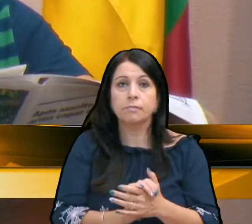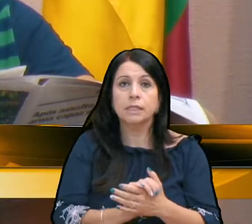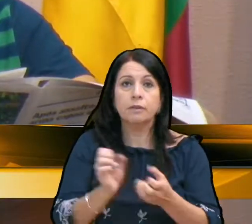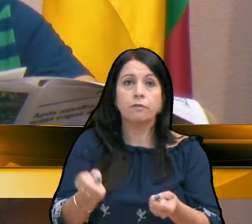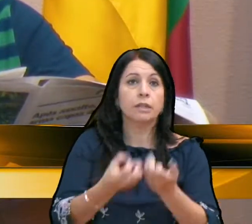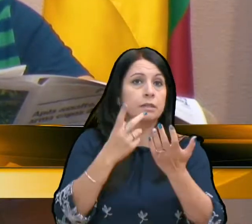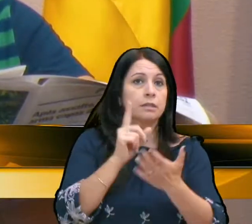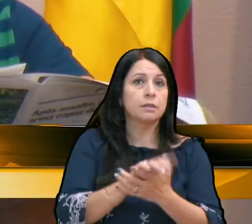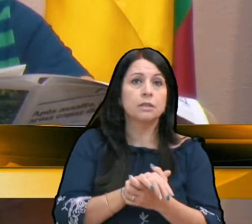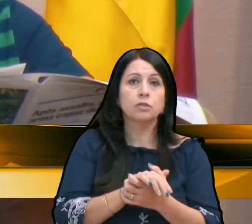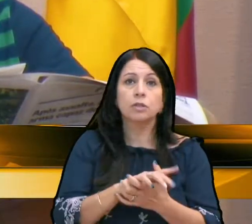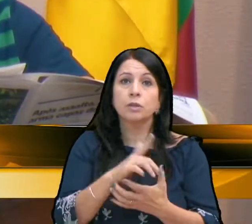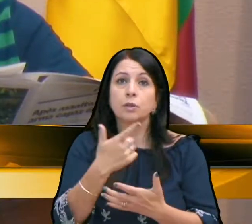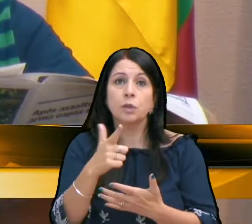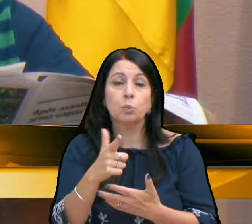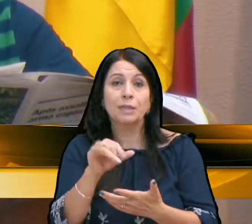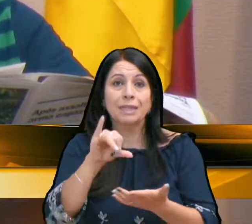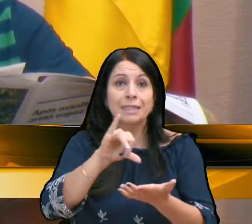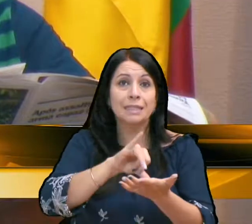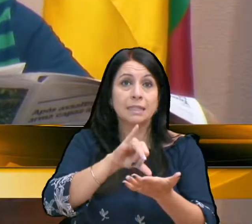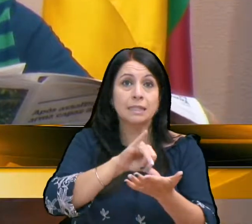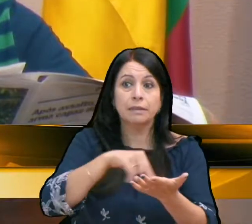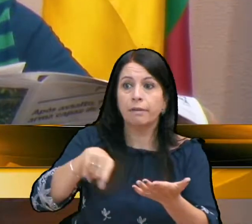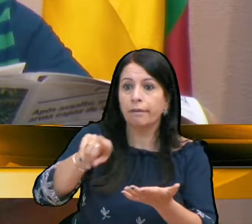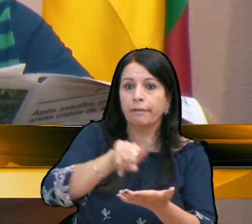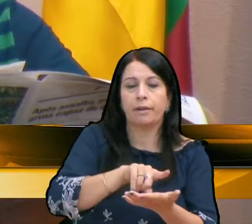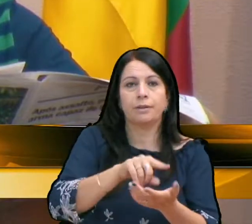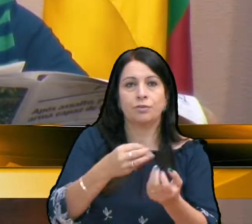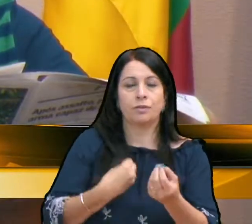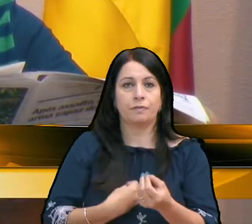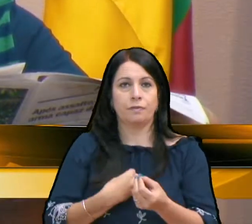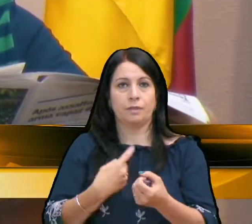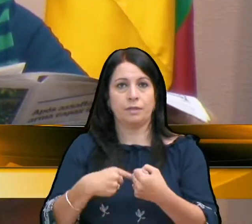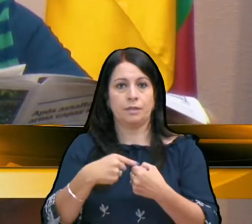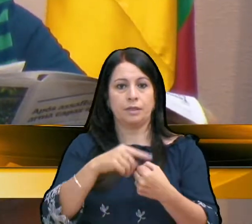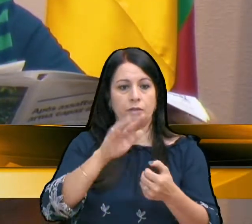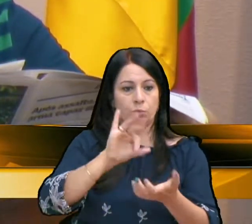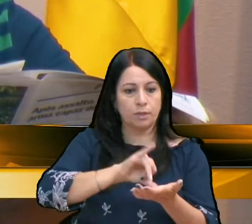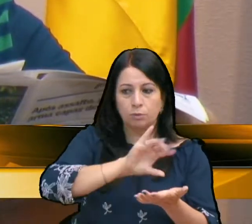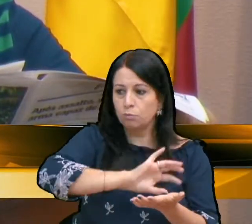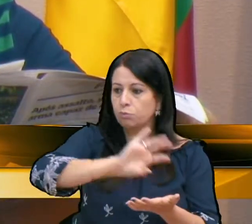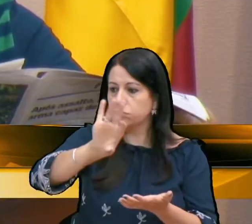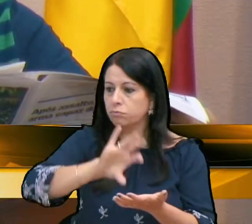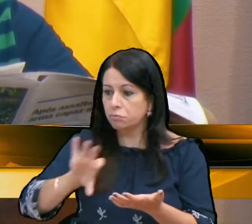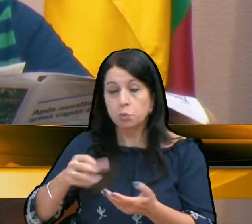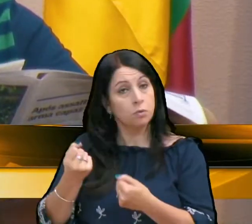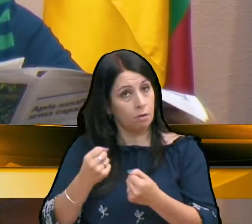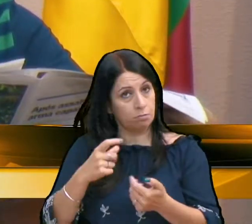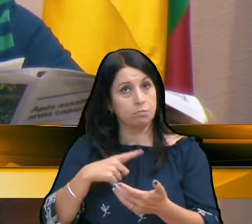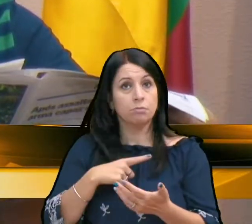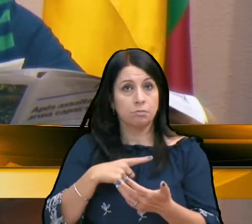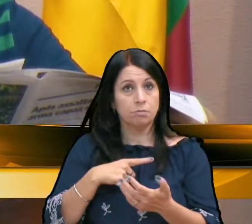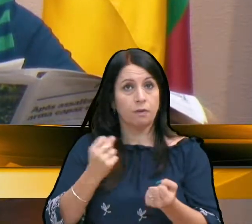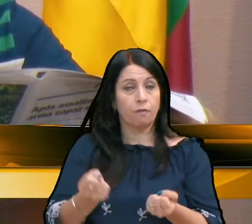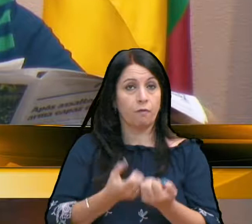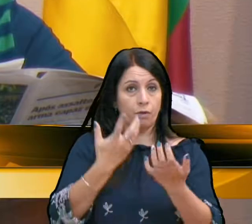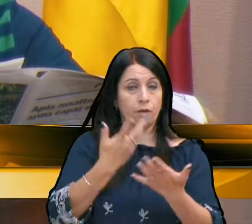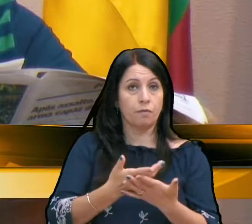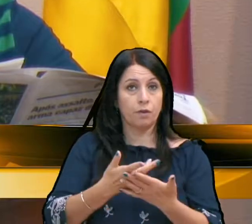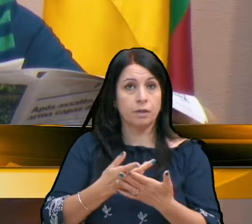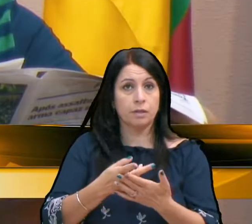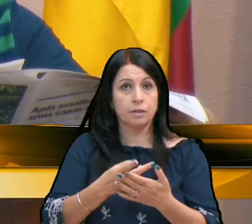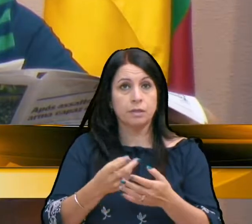Celebrar não tem centralidade na vida da cidade. Sai do centro. Os carros têm. Celebrações e